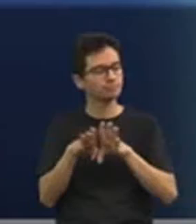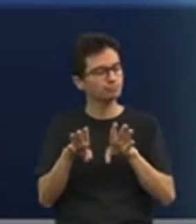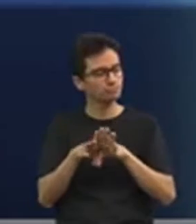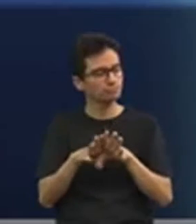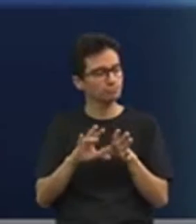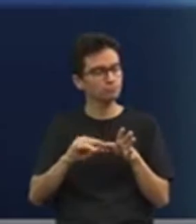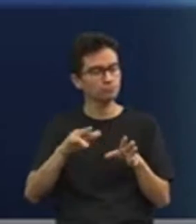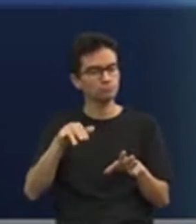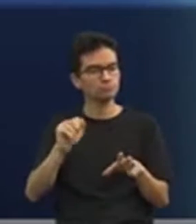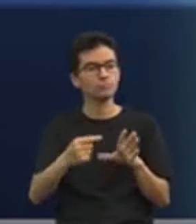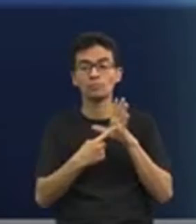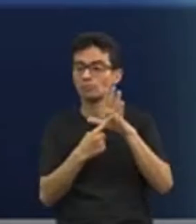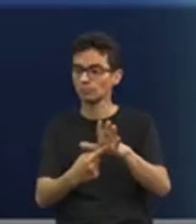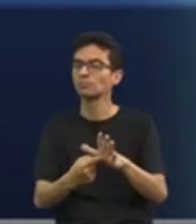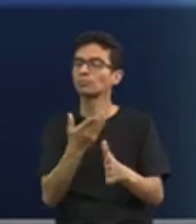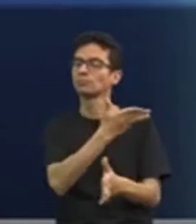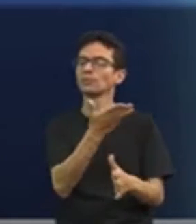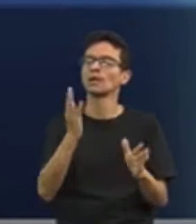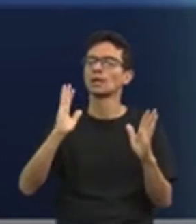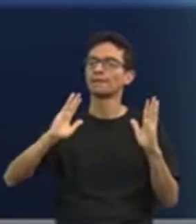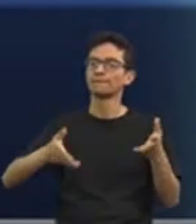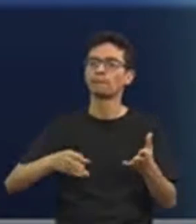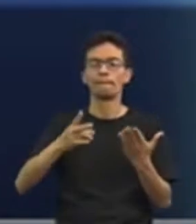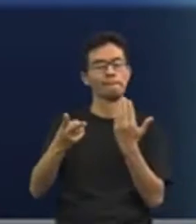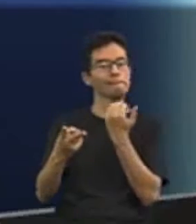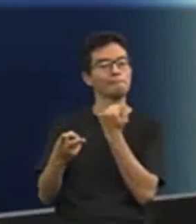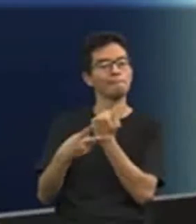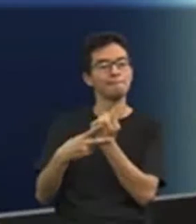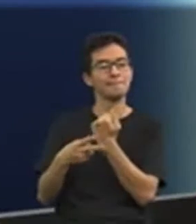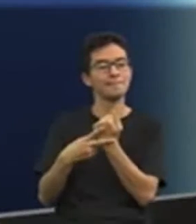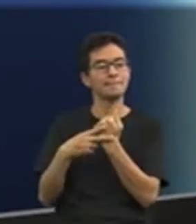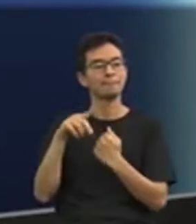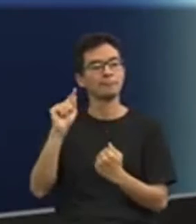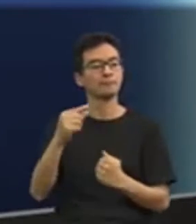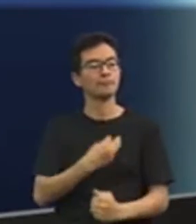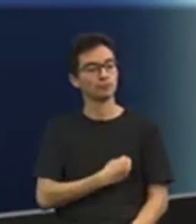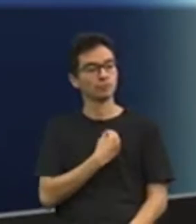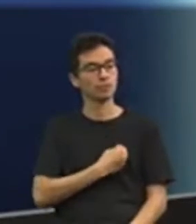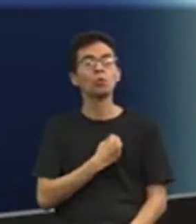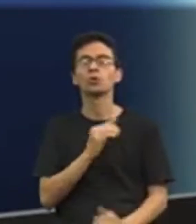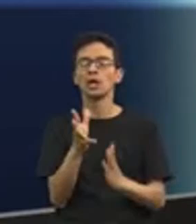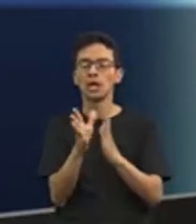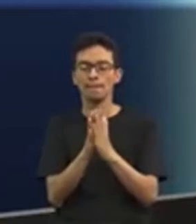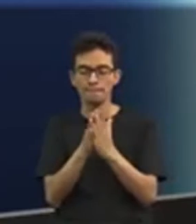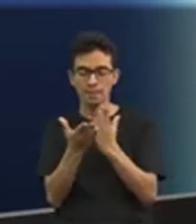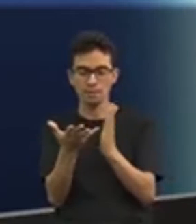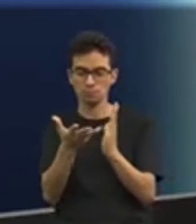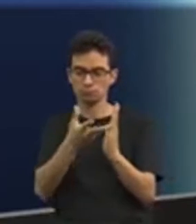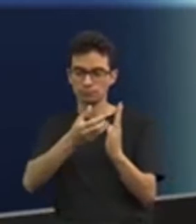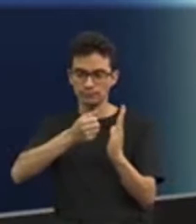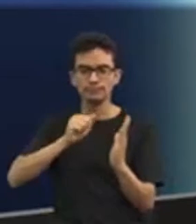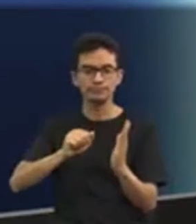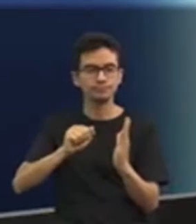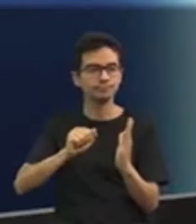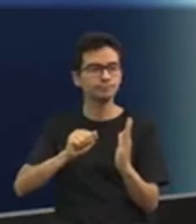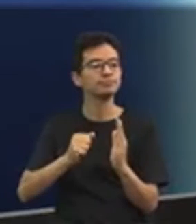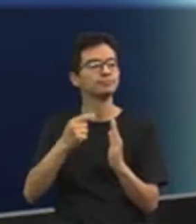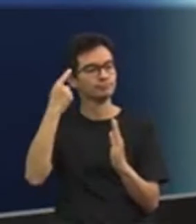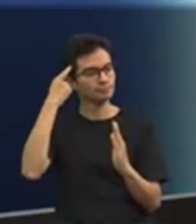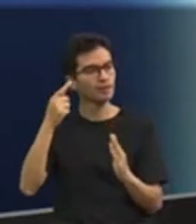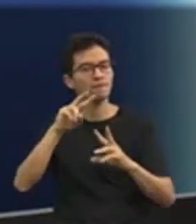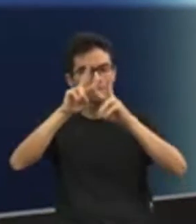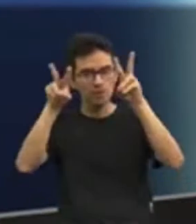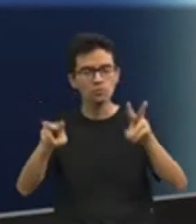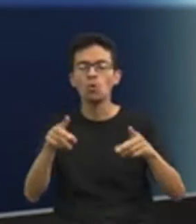sentidos Acabei de mostrar para você o elemento verbal é a presença do Salmo também o elemento visual é aquela